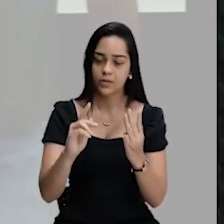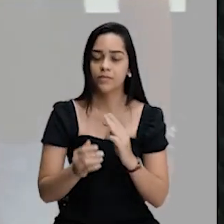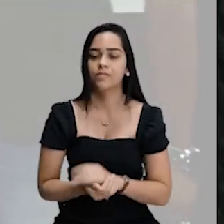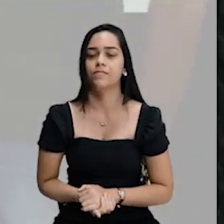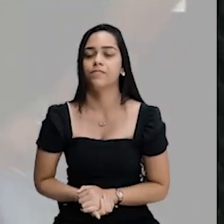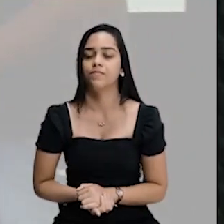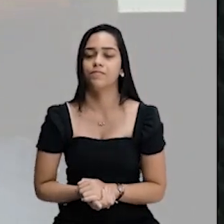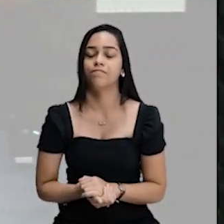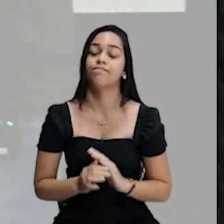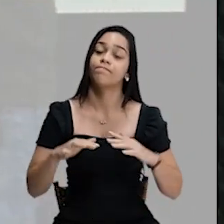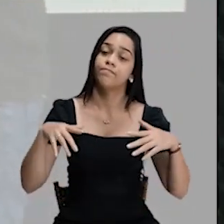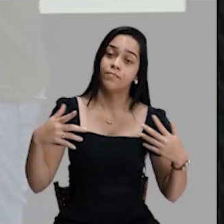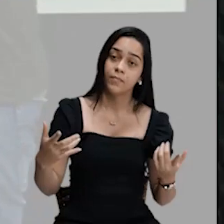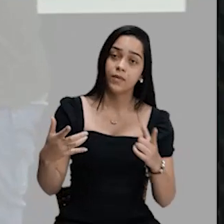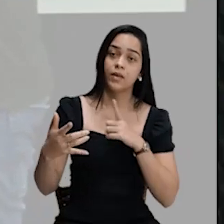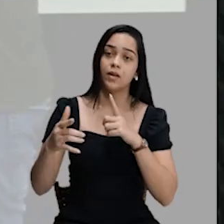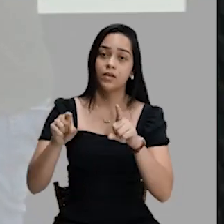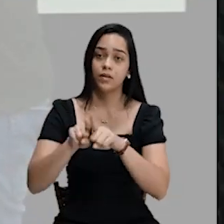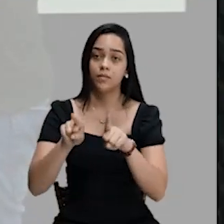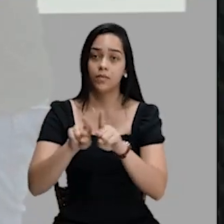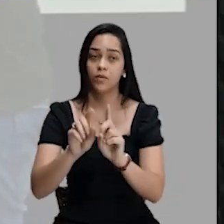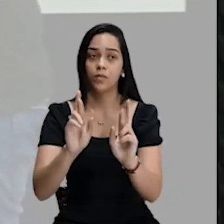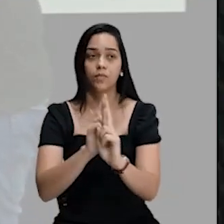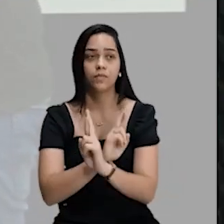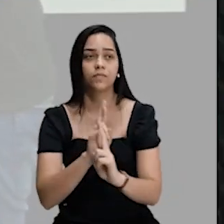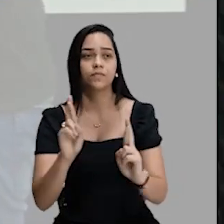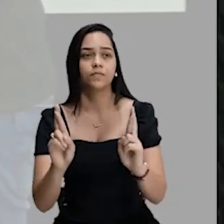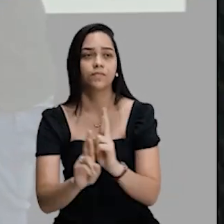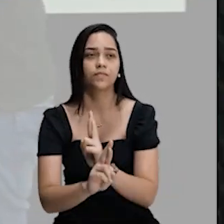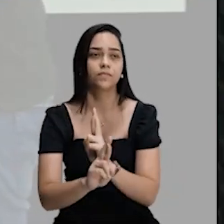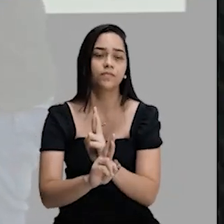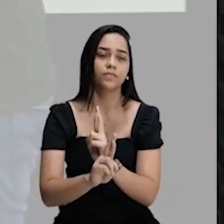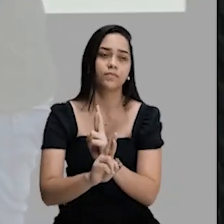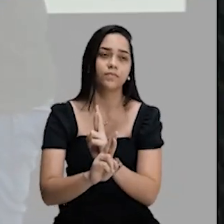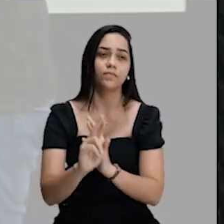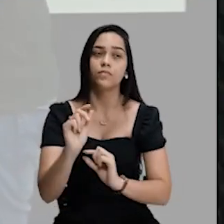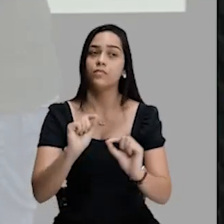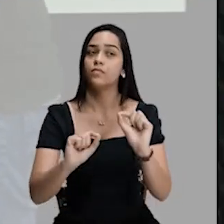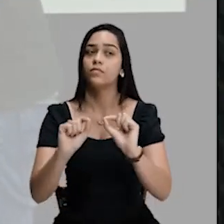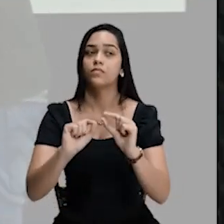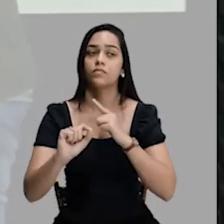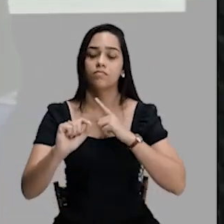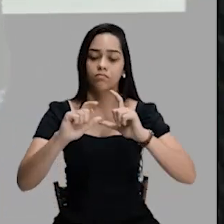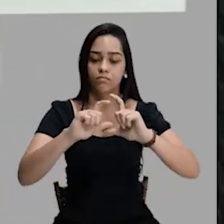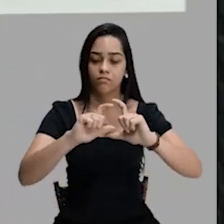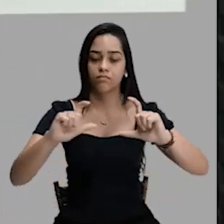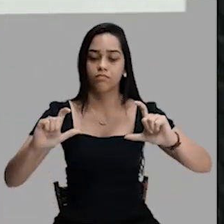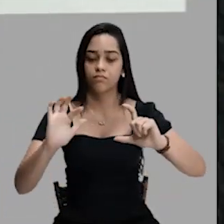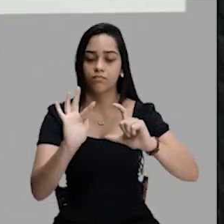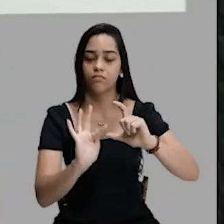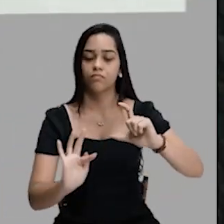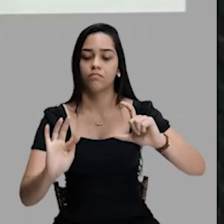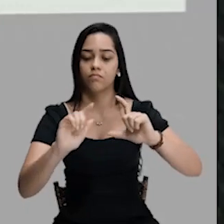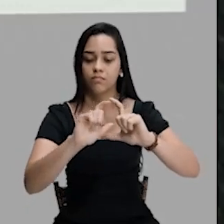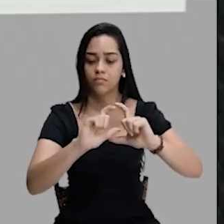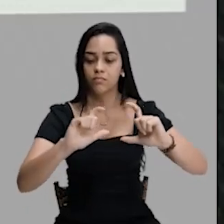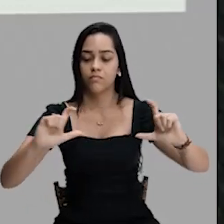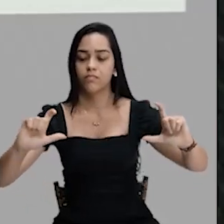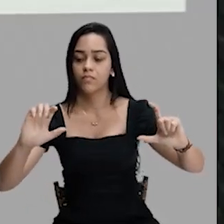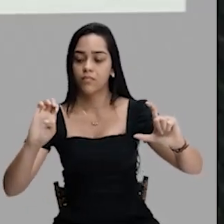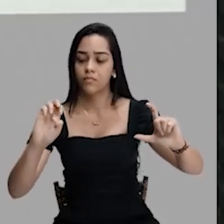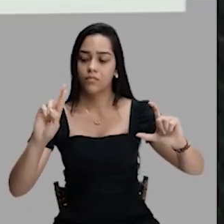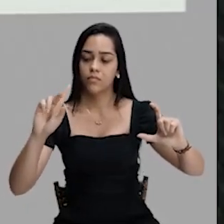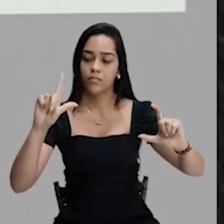Bom, turminha, existe aqui uma relação, tá? Que é uma fórmula, que é chamada fórmula de